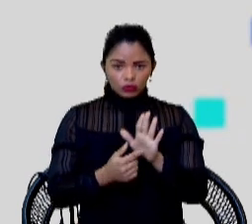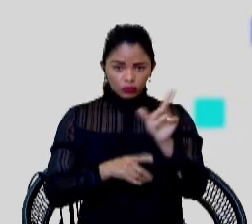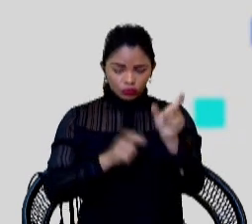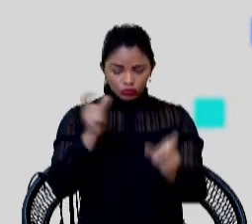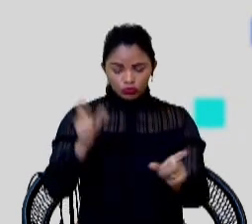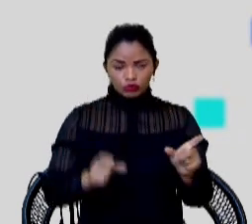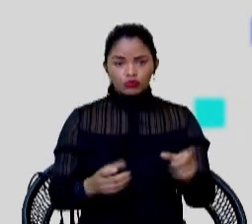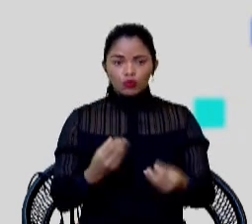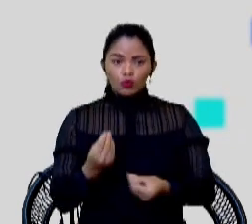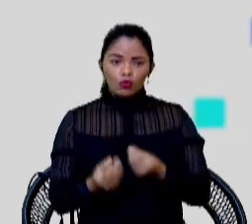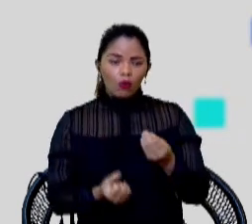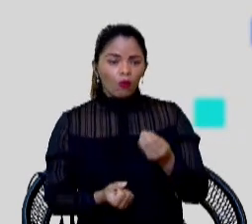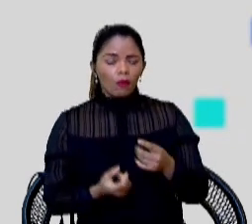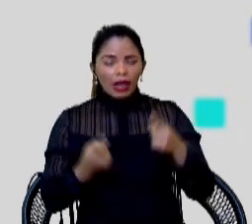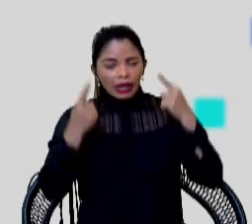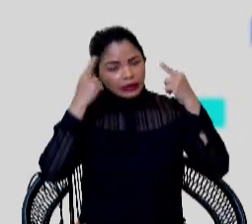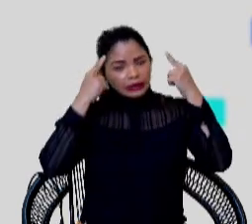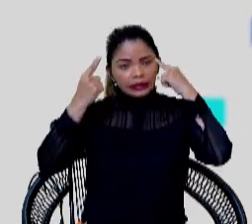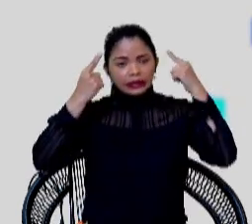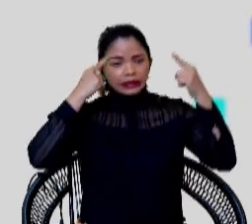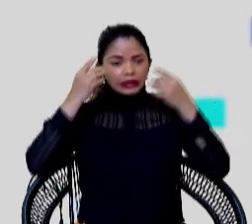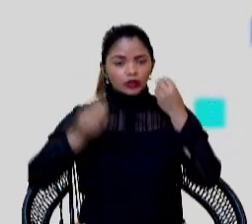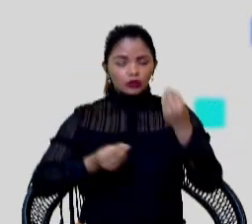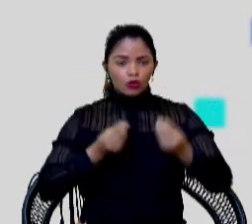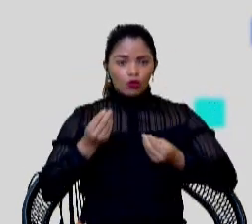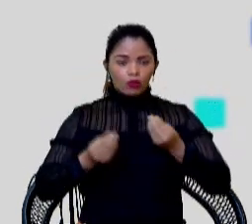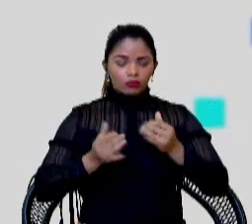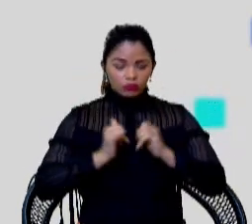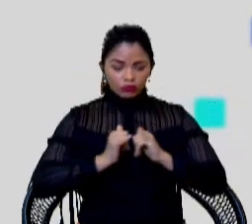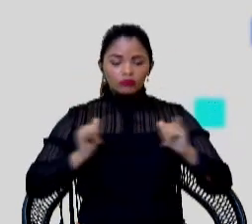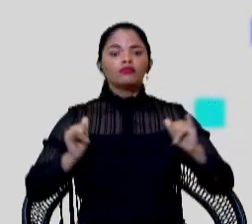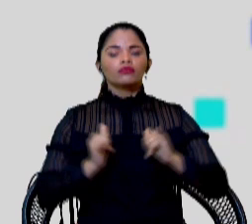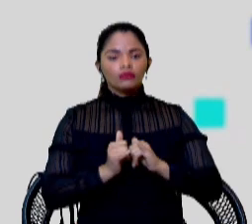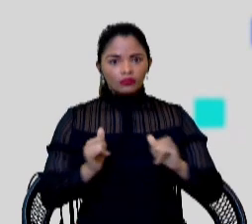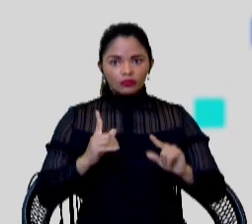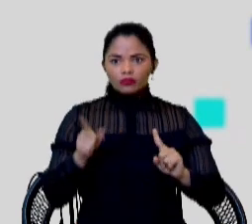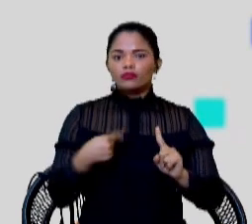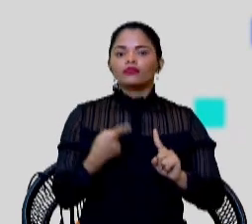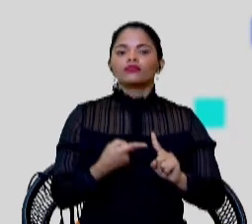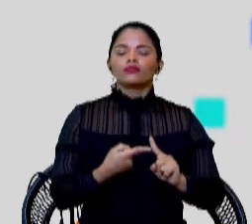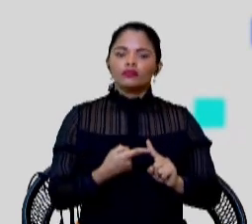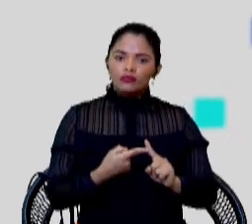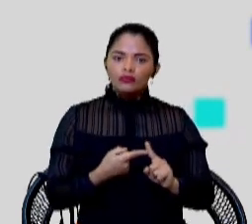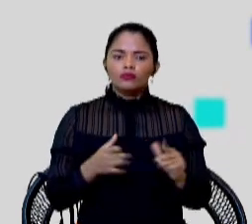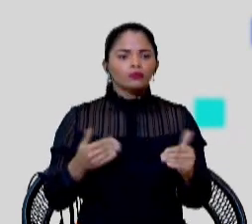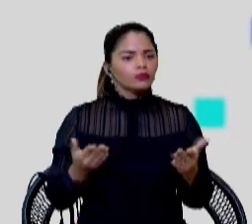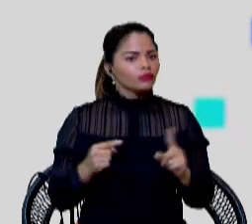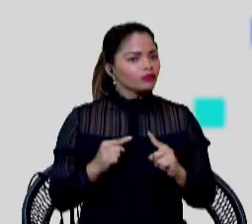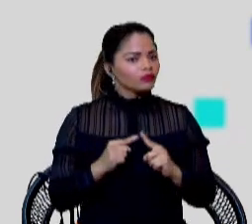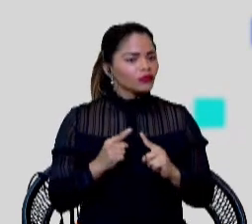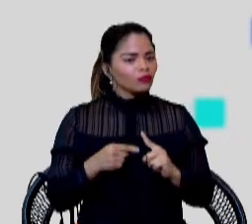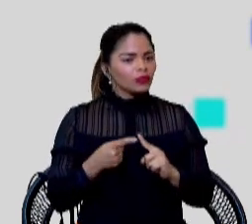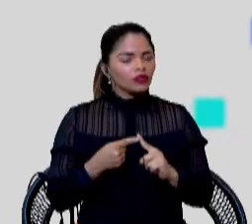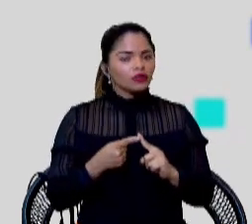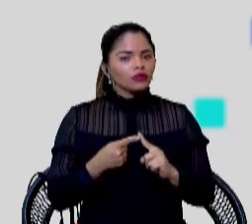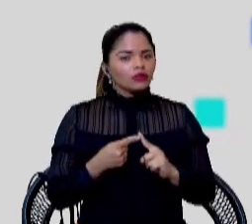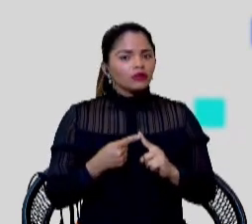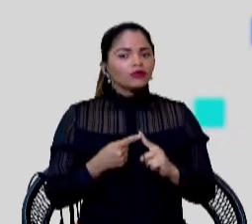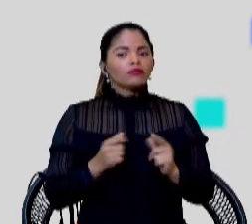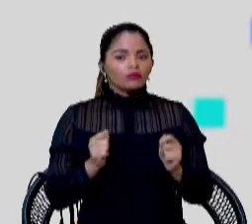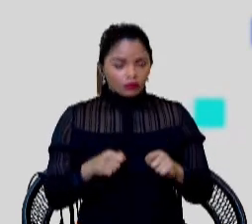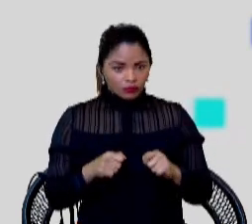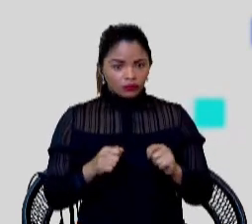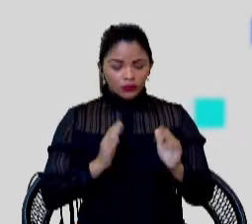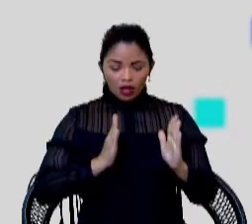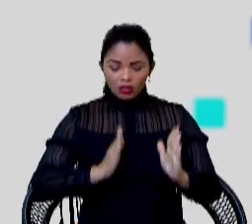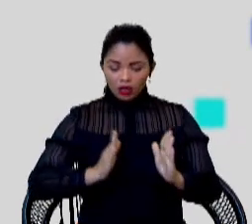os criativos, tá? Então, aqui a gente tem um detalhe. Então, na campanha, a gente consegue configurar o objetivo. Então, qual que é o meu objetivo? A gente consegue colocar se é a